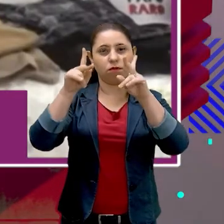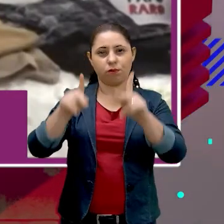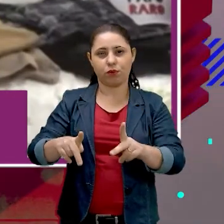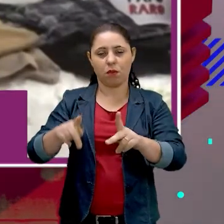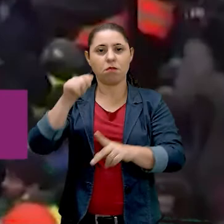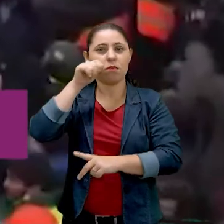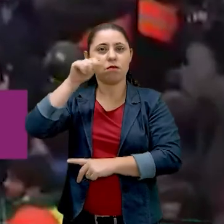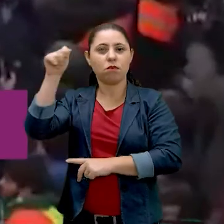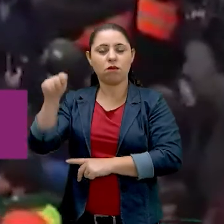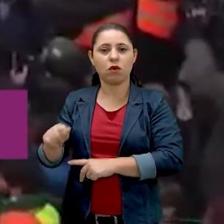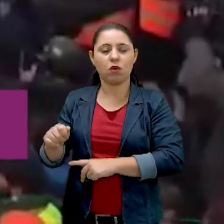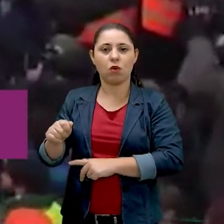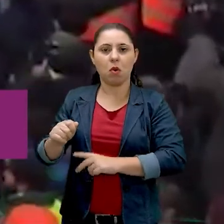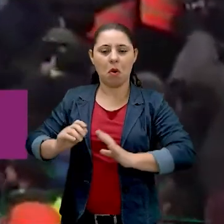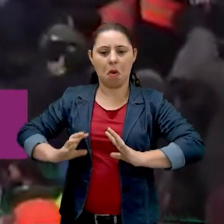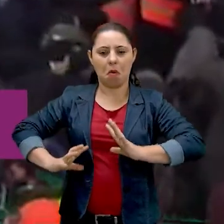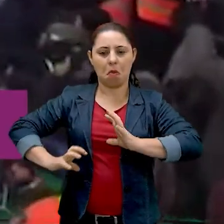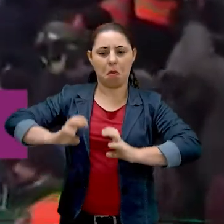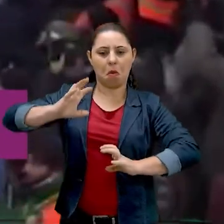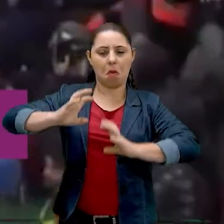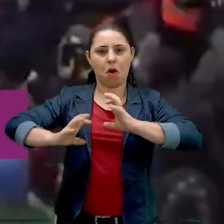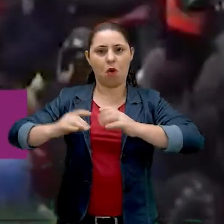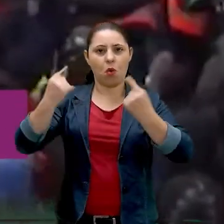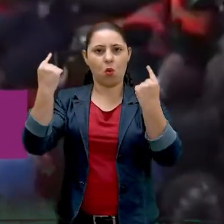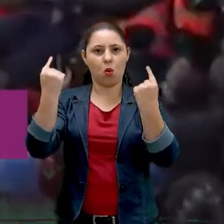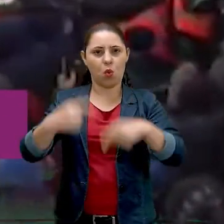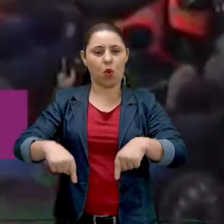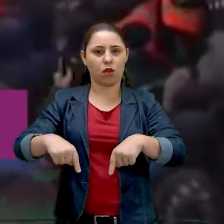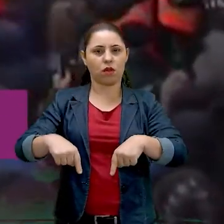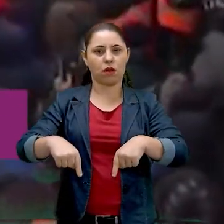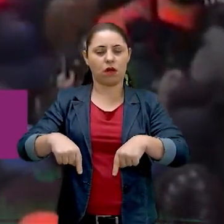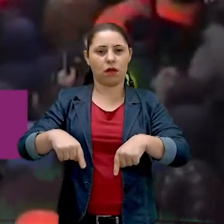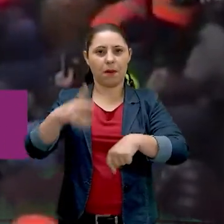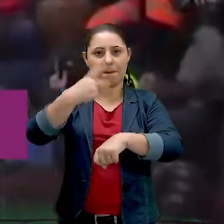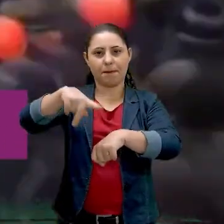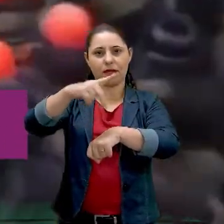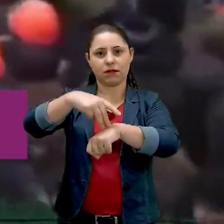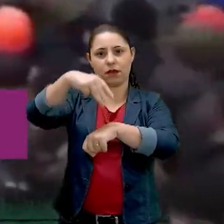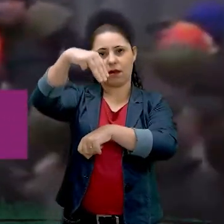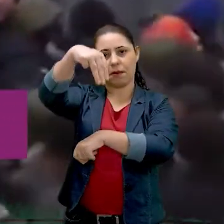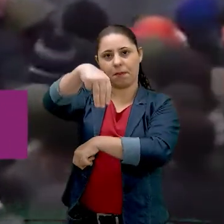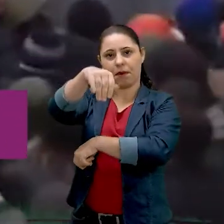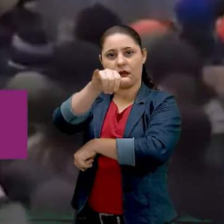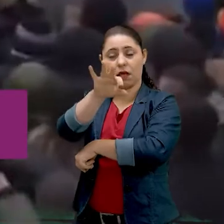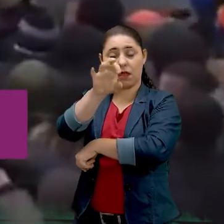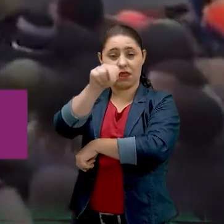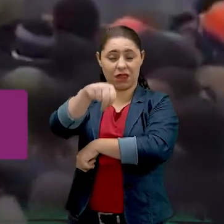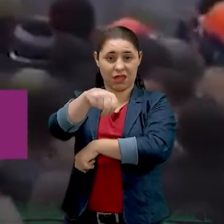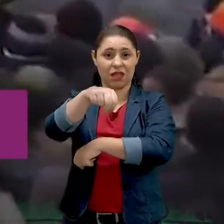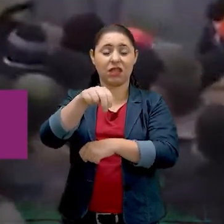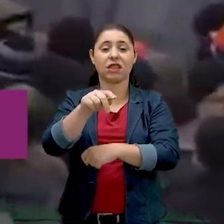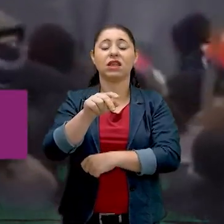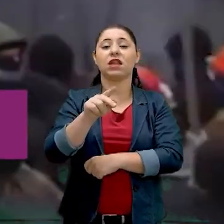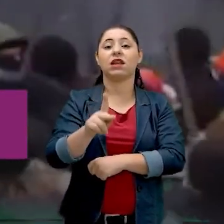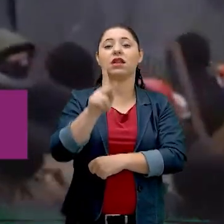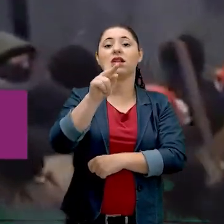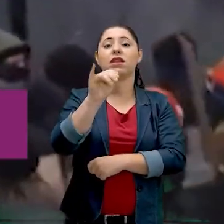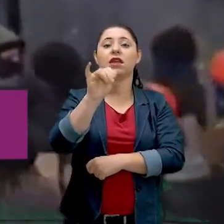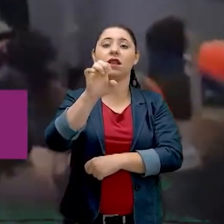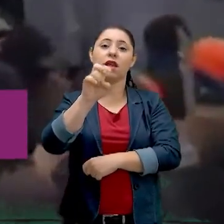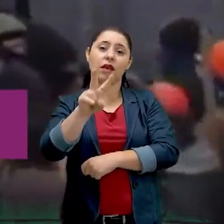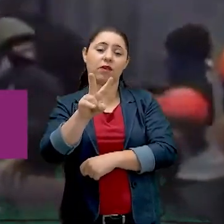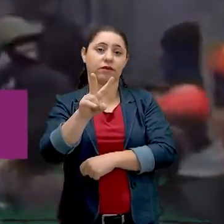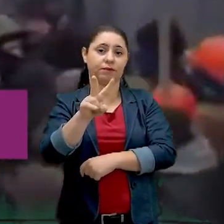Ucrânia foi lutar contra o governo pró-Rússia, numa praça chamada Maidan, lá em Kiev, que